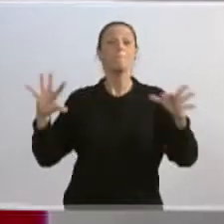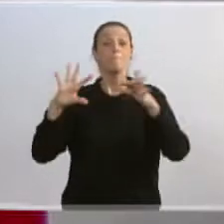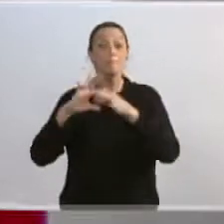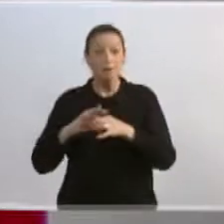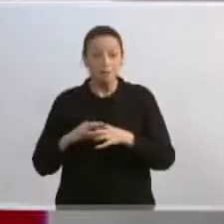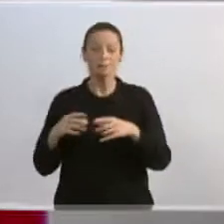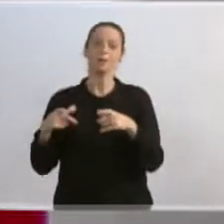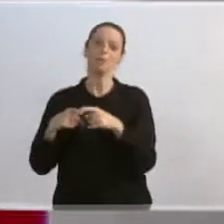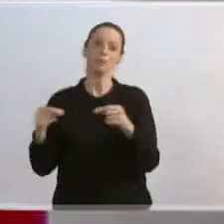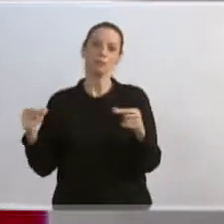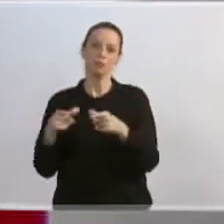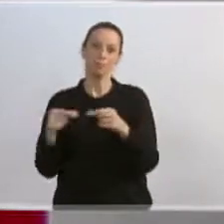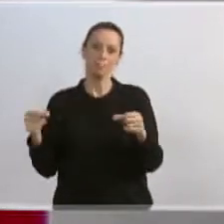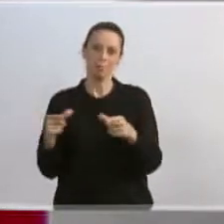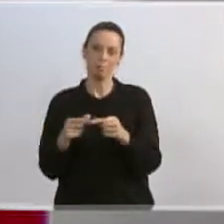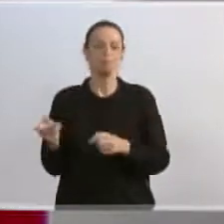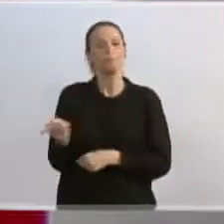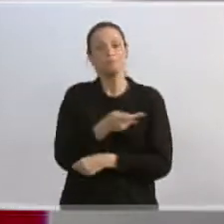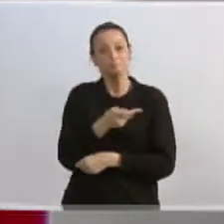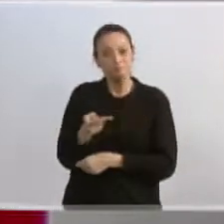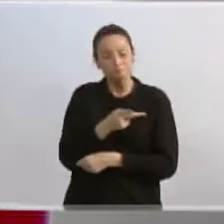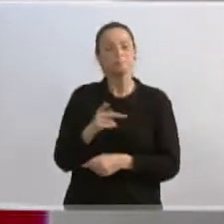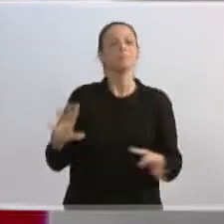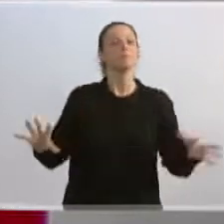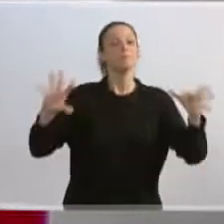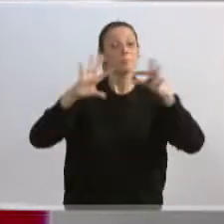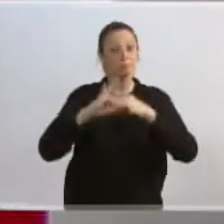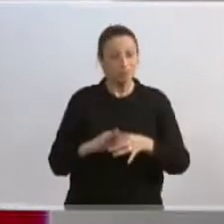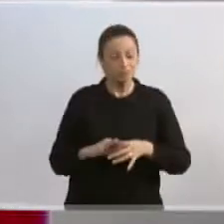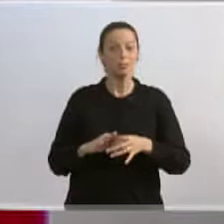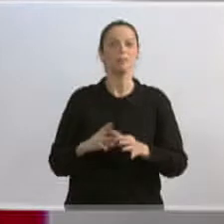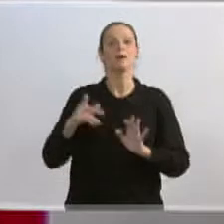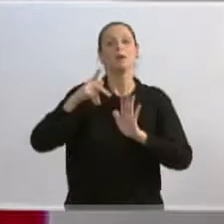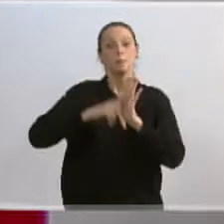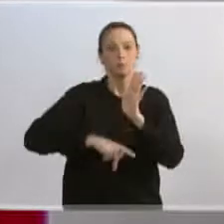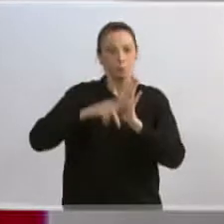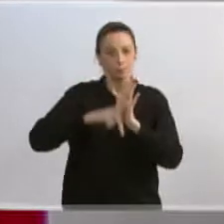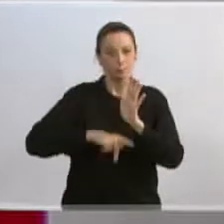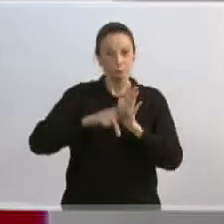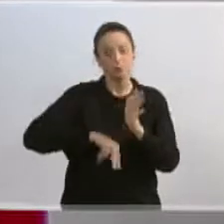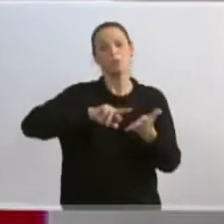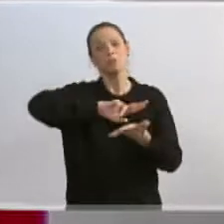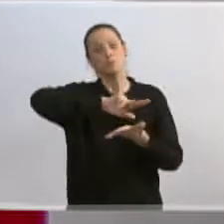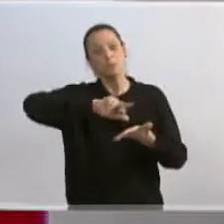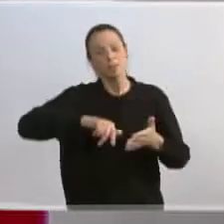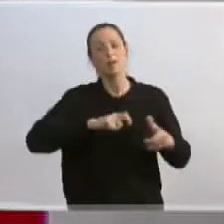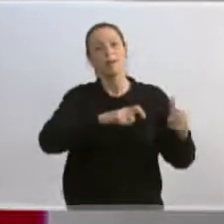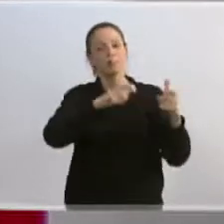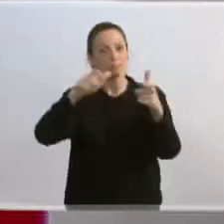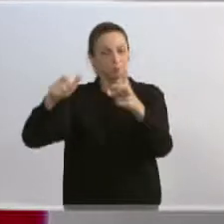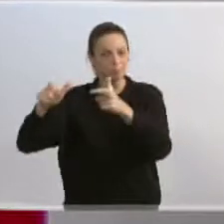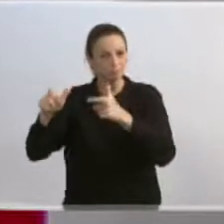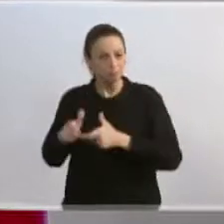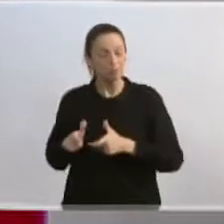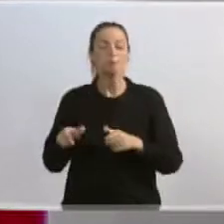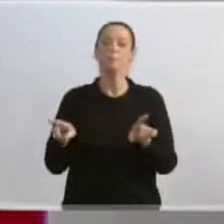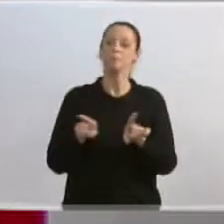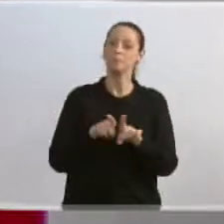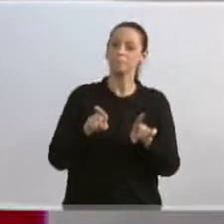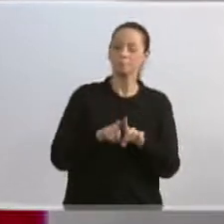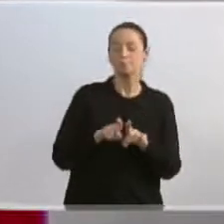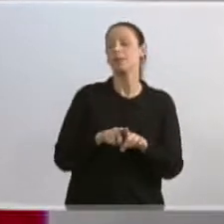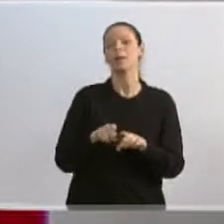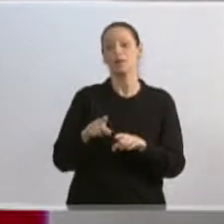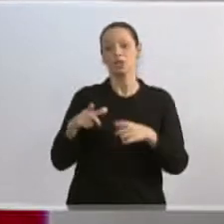brasil com a agência de cooperação internacional do brasil projetos em diversas cidades assim como faz com outros países